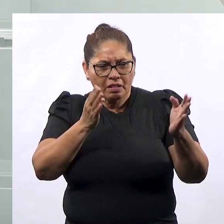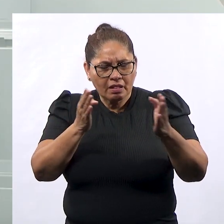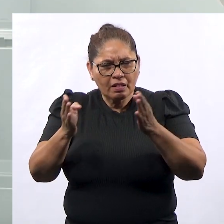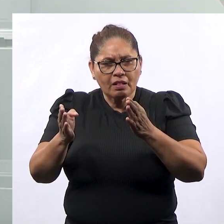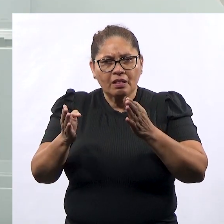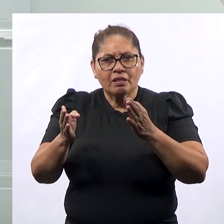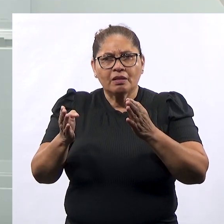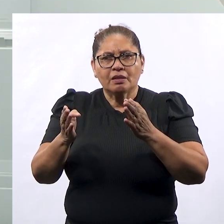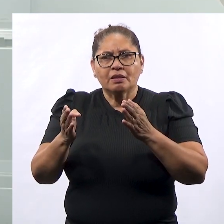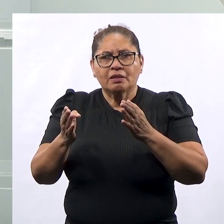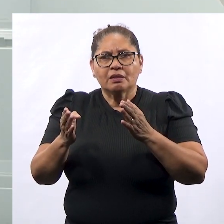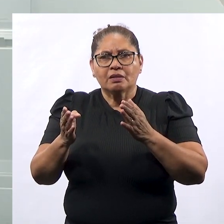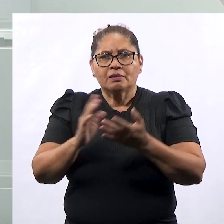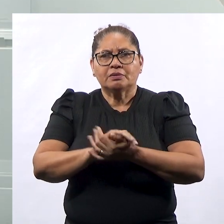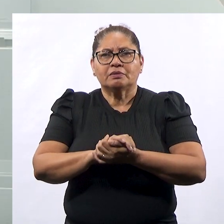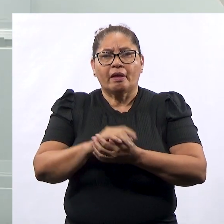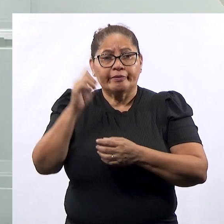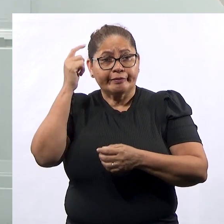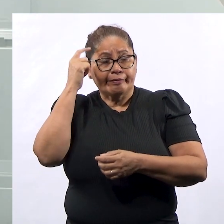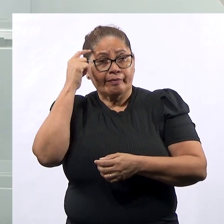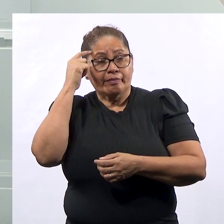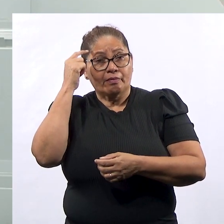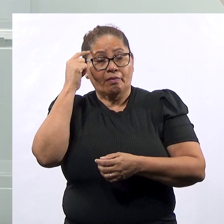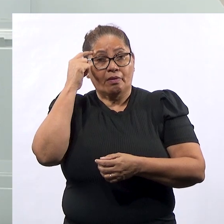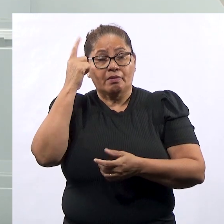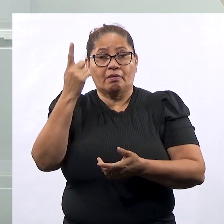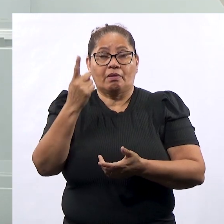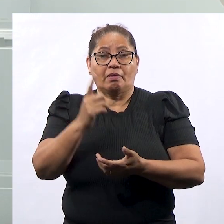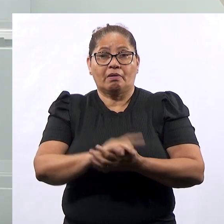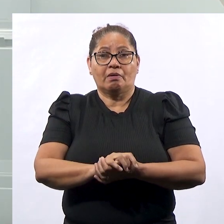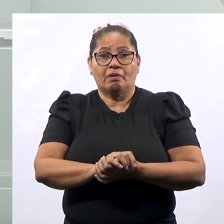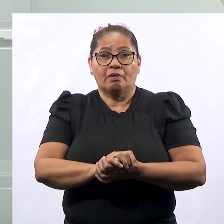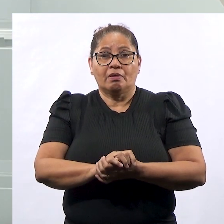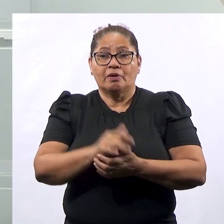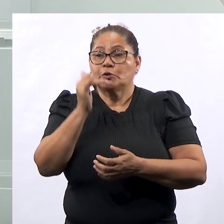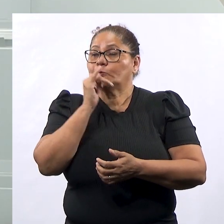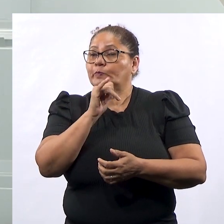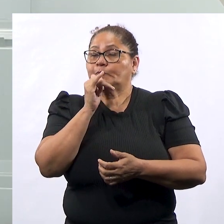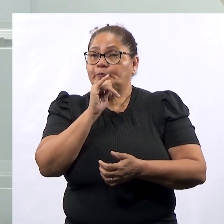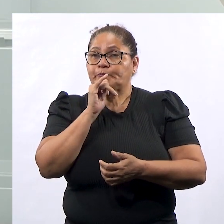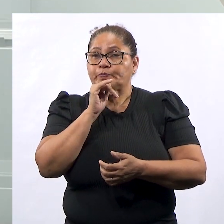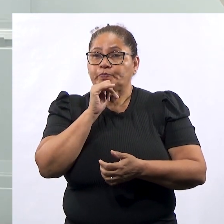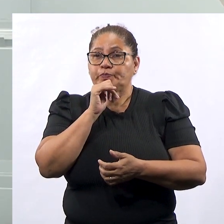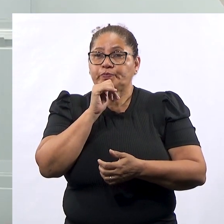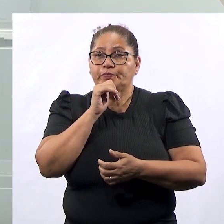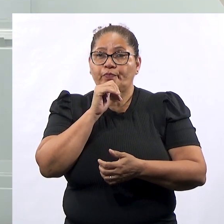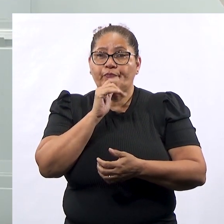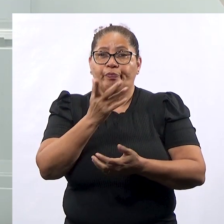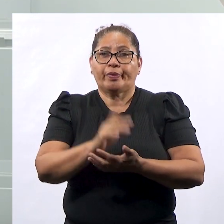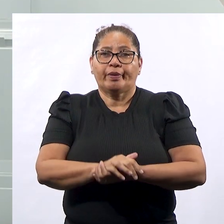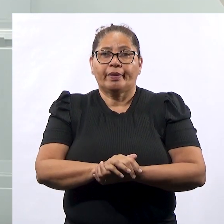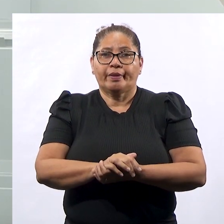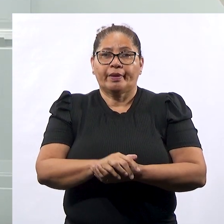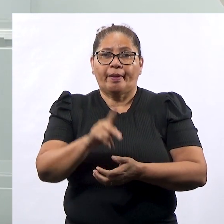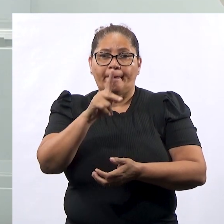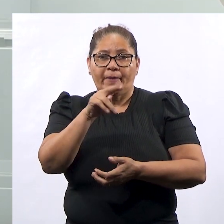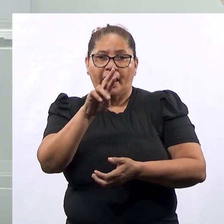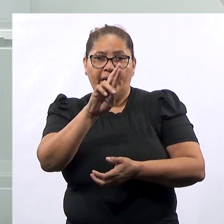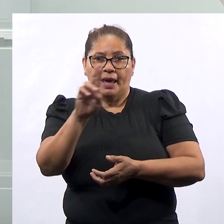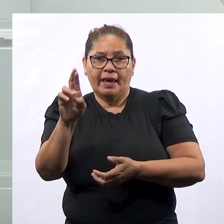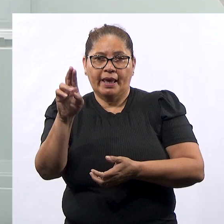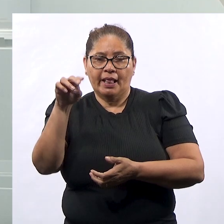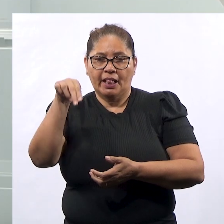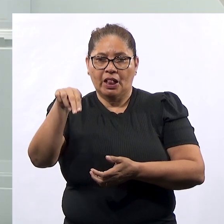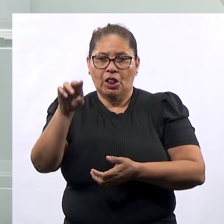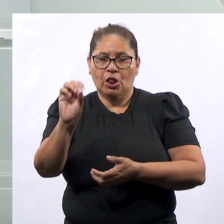partir dessa ideia, desse exemplo que o Renaud falou?